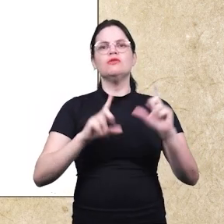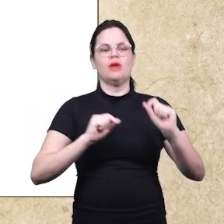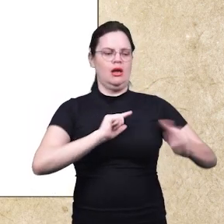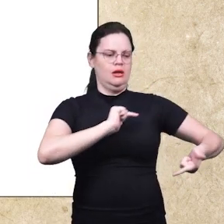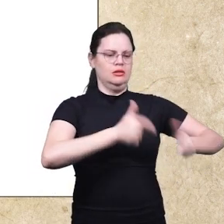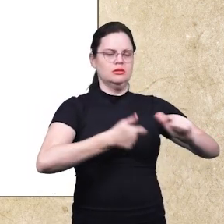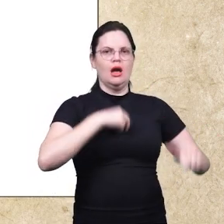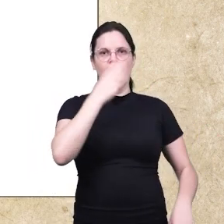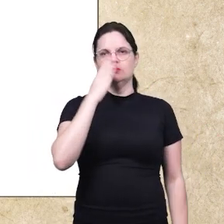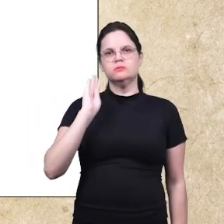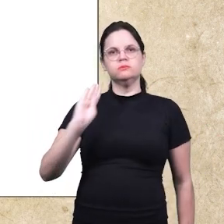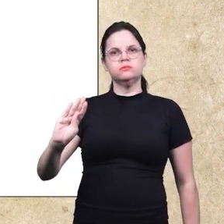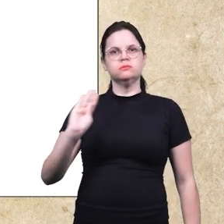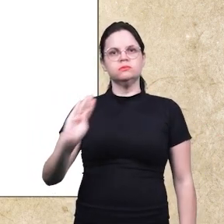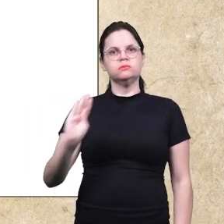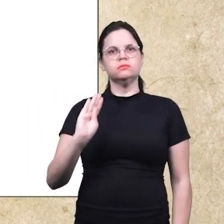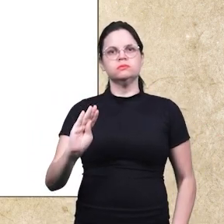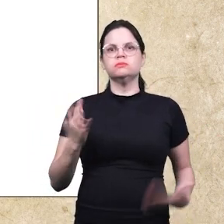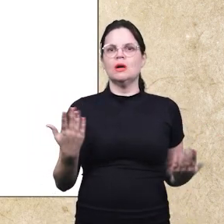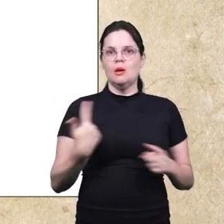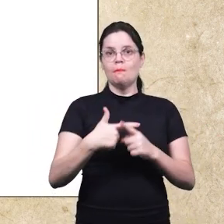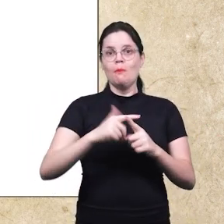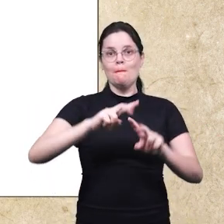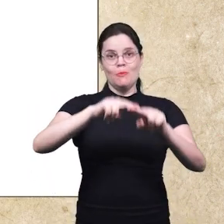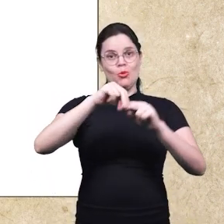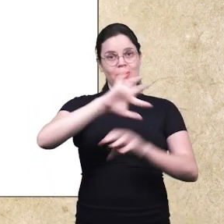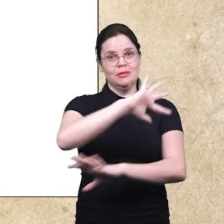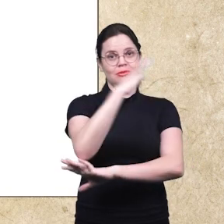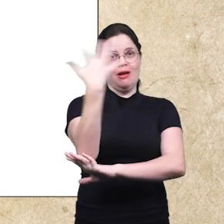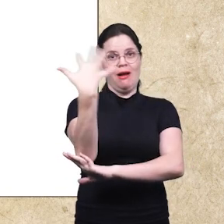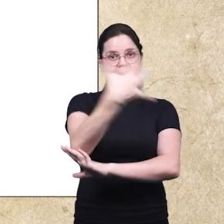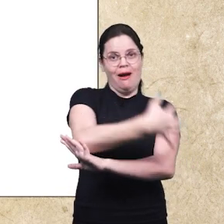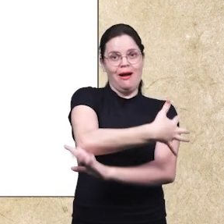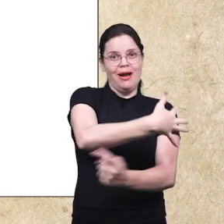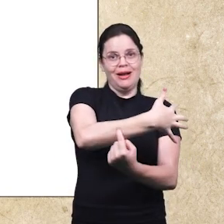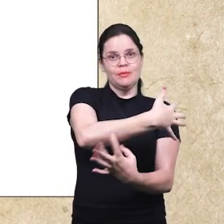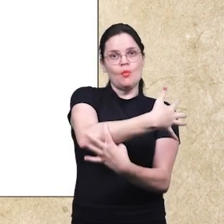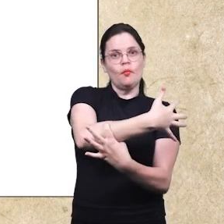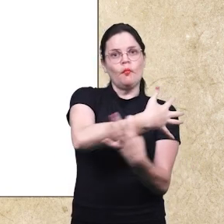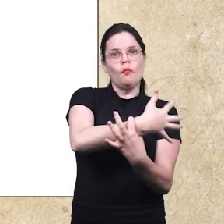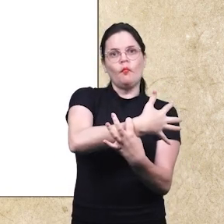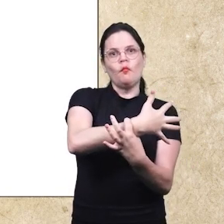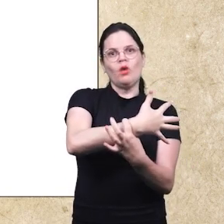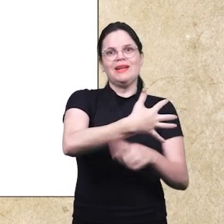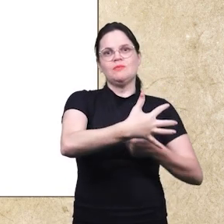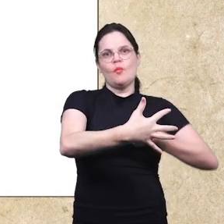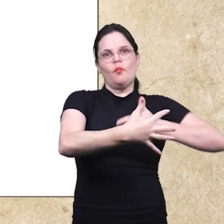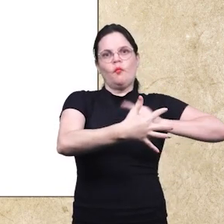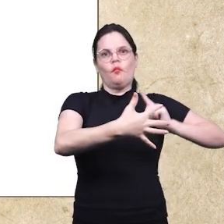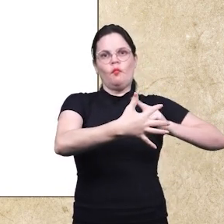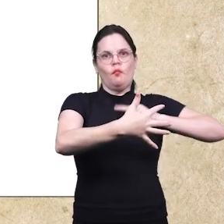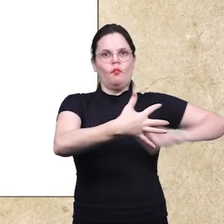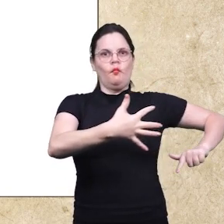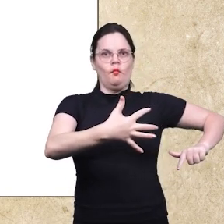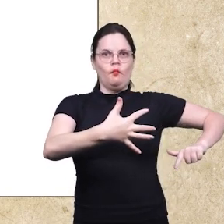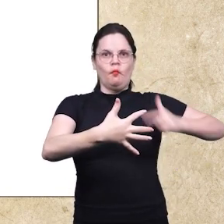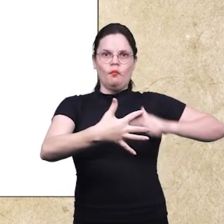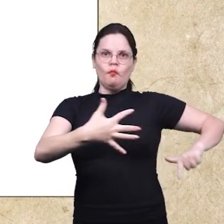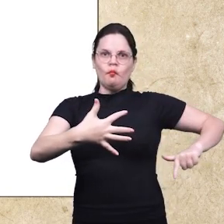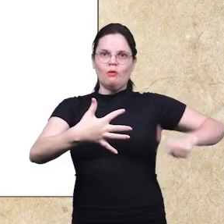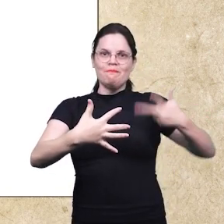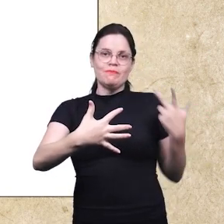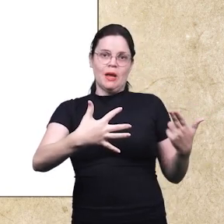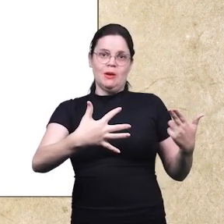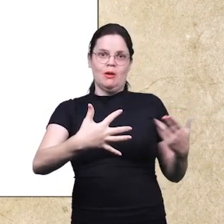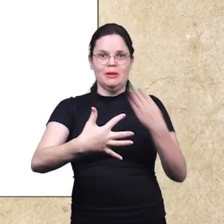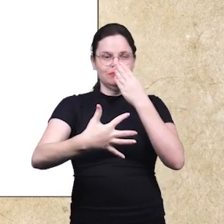a Jesus e o Pai rejeitou a Israel. Quando o Pai rejeitou a Israel, recebeu a sua presença os gentios,